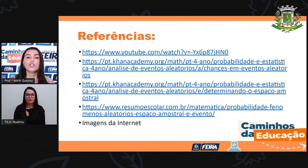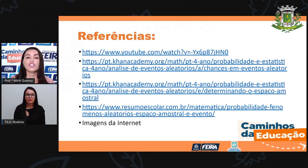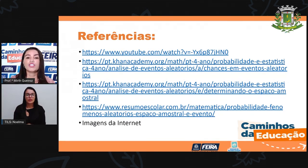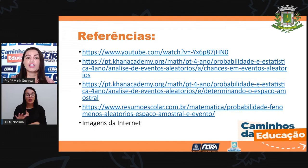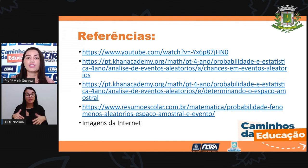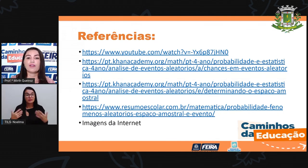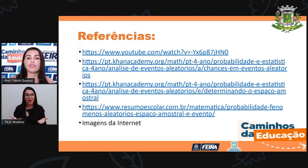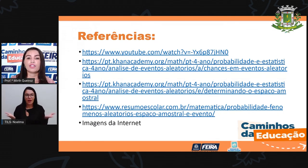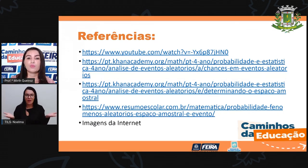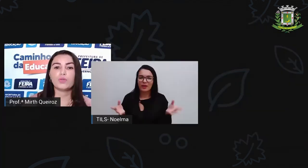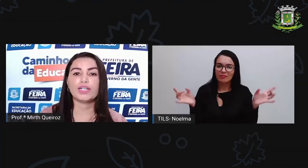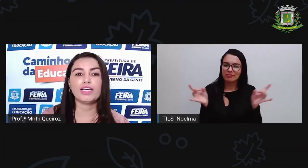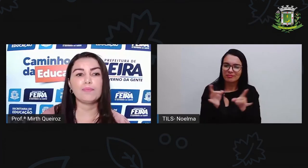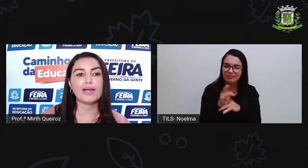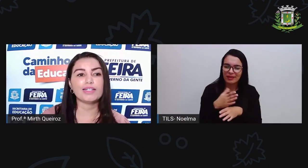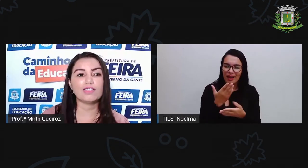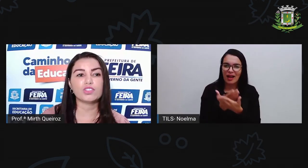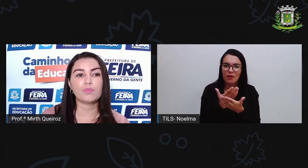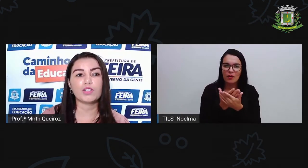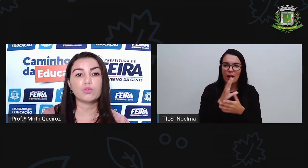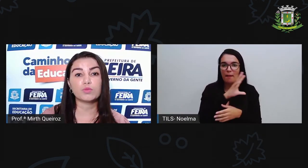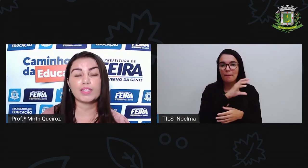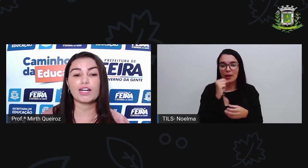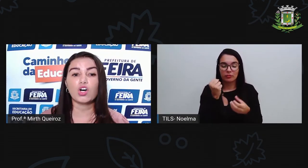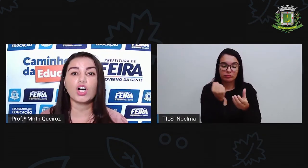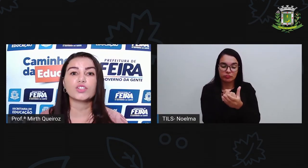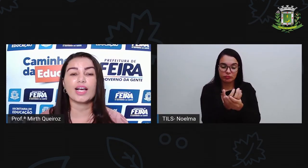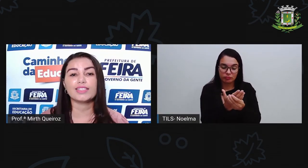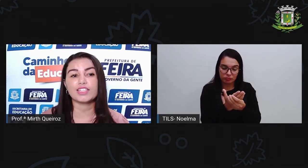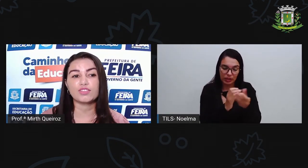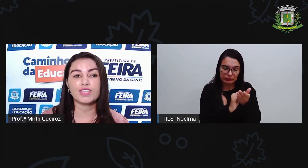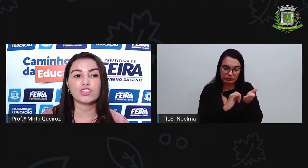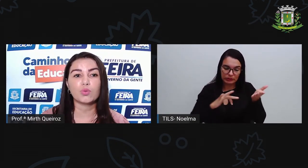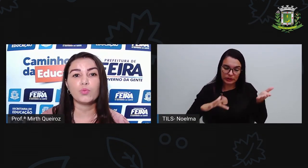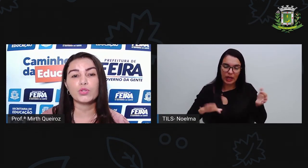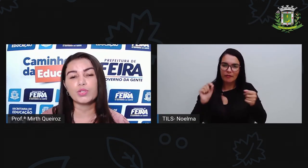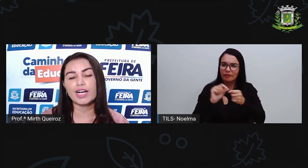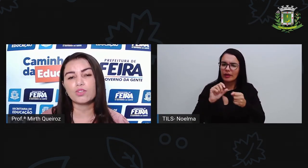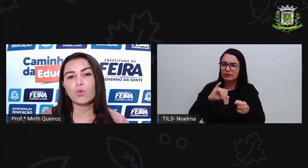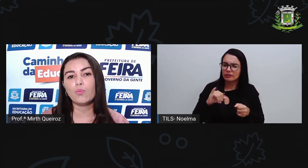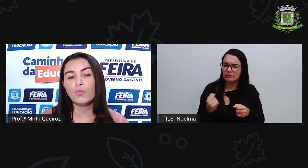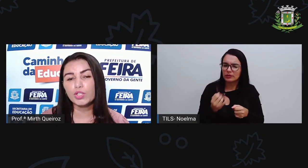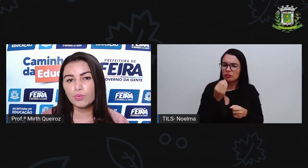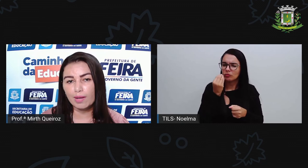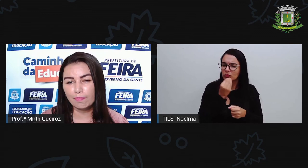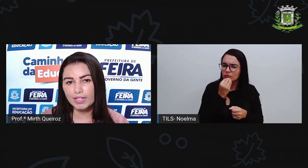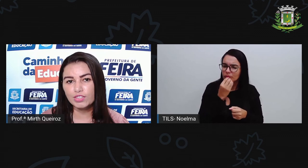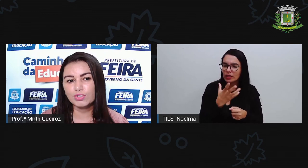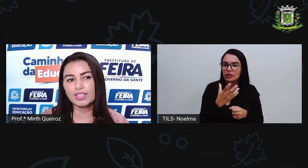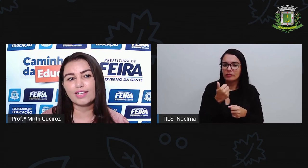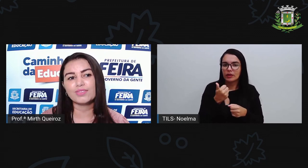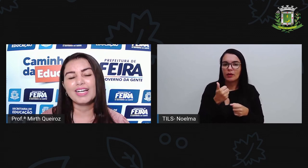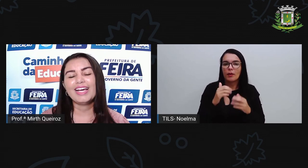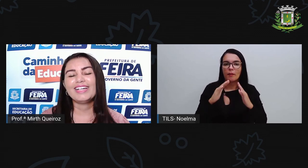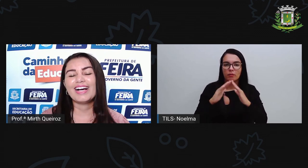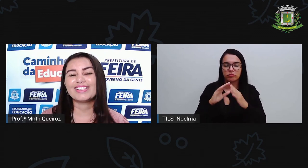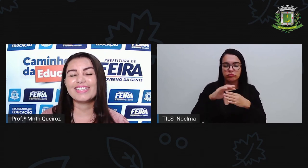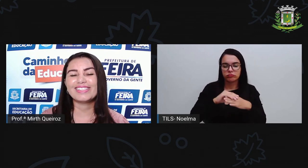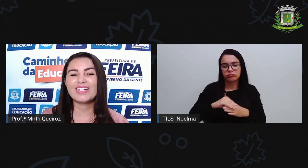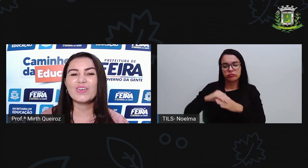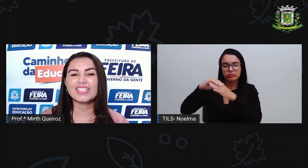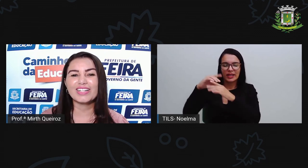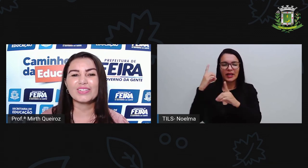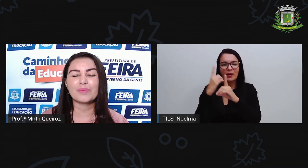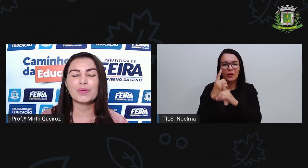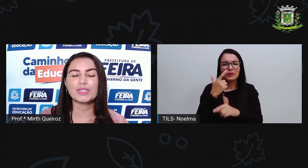Bom, gente, a gente vai ficando por aqui, pegue lá o seu percurso pedagógico, realize a atividade com muito cuidado, com muito capricho, certo? e a